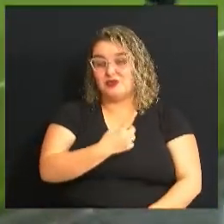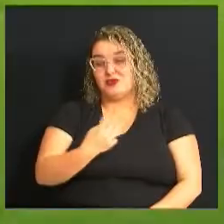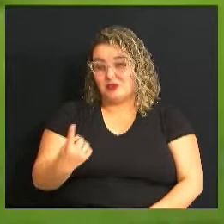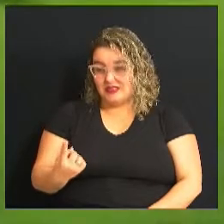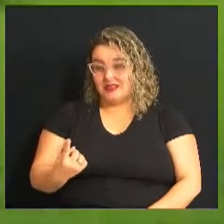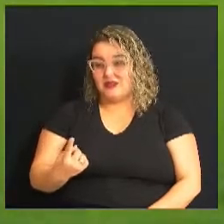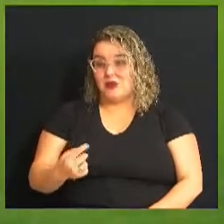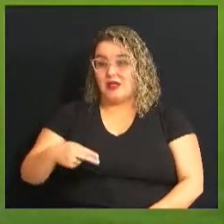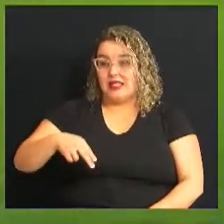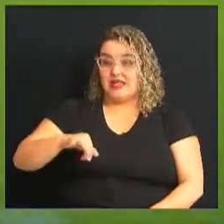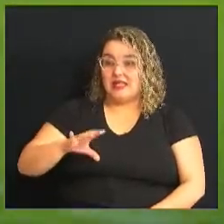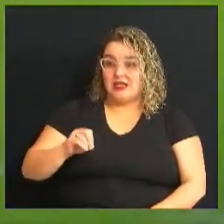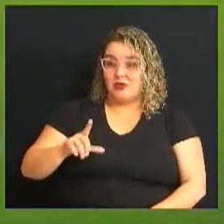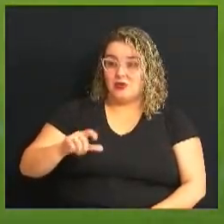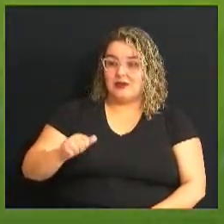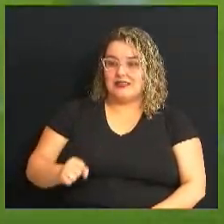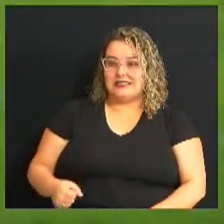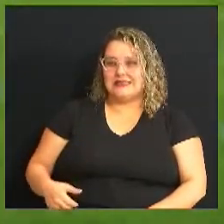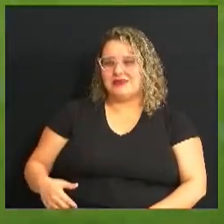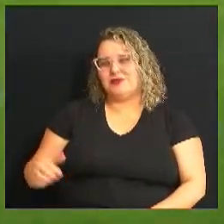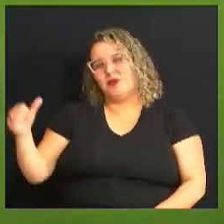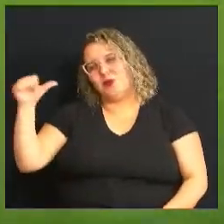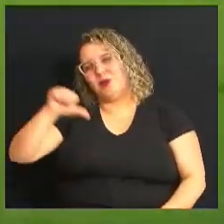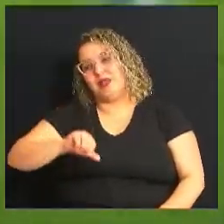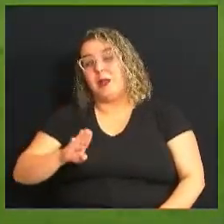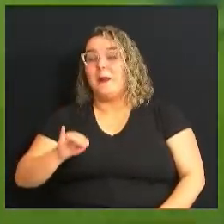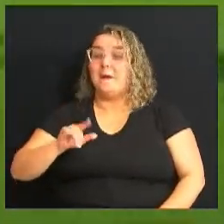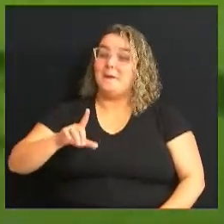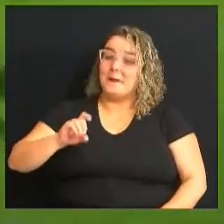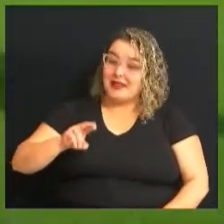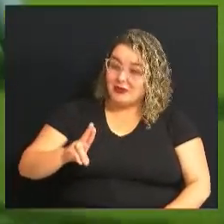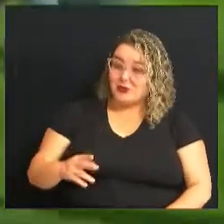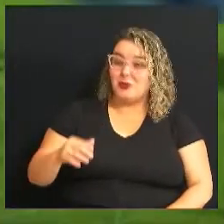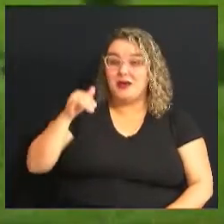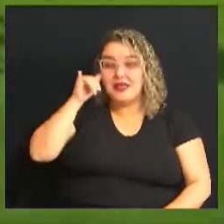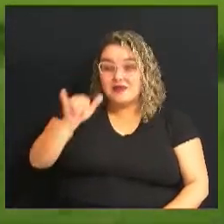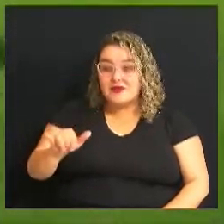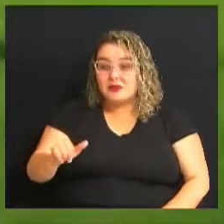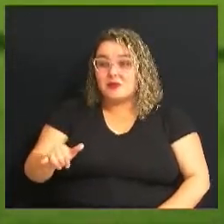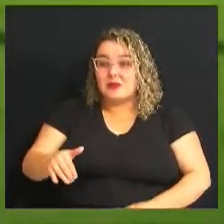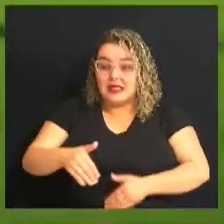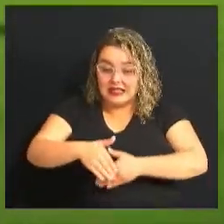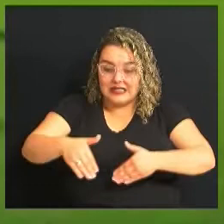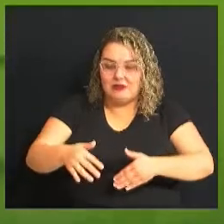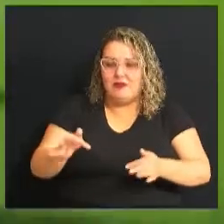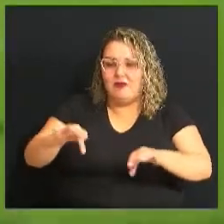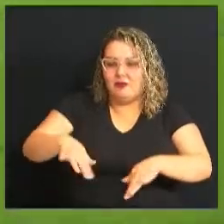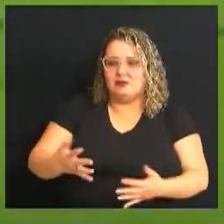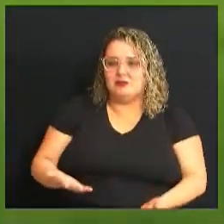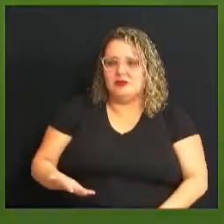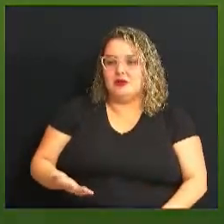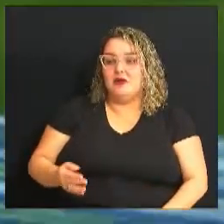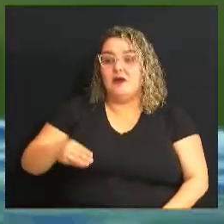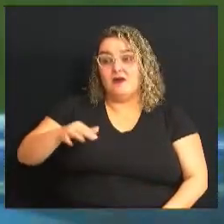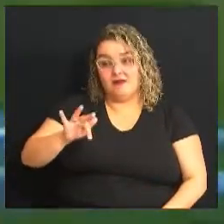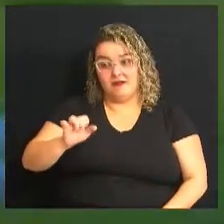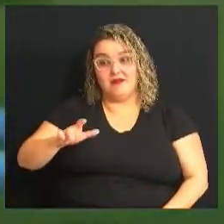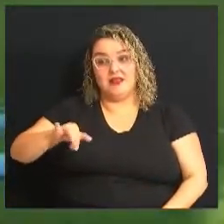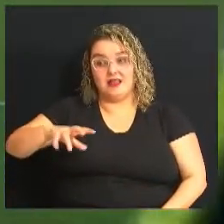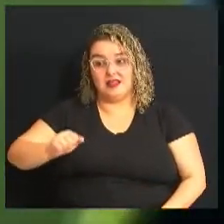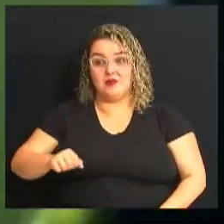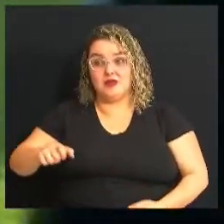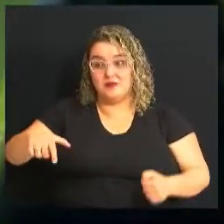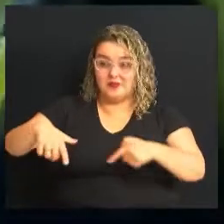Nicolas protegeu mal, Bidu evitou a saída pela linha de fundo. Felipe Machado cruzou e